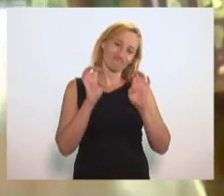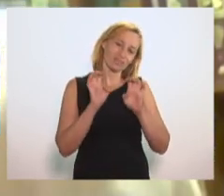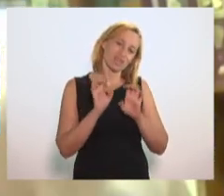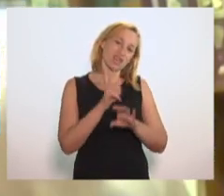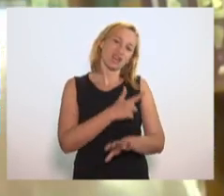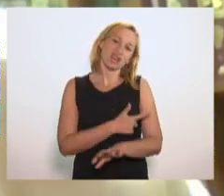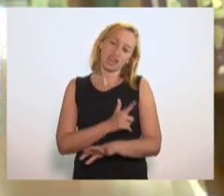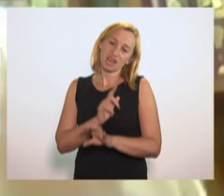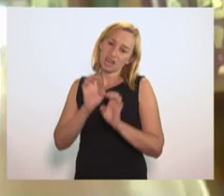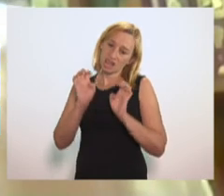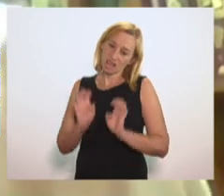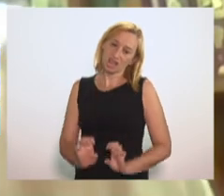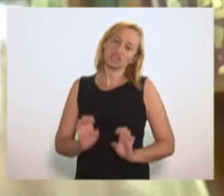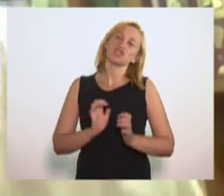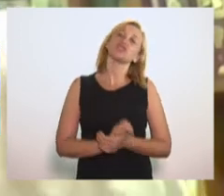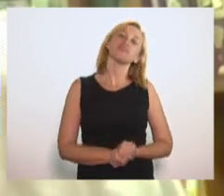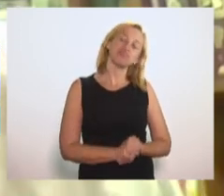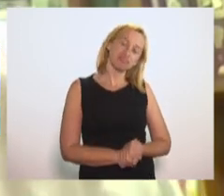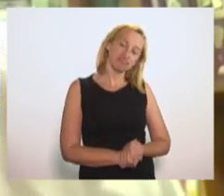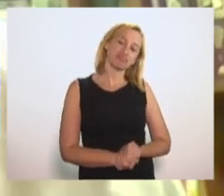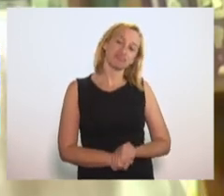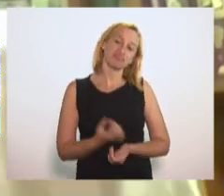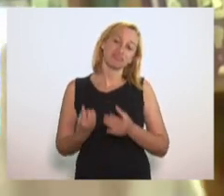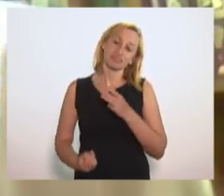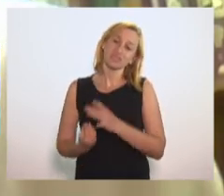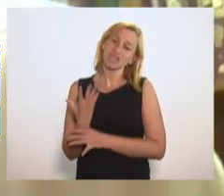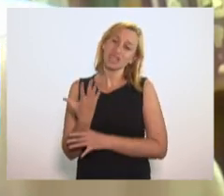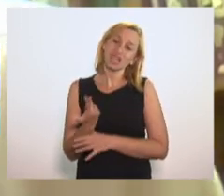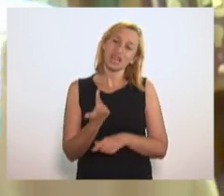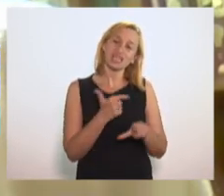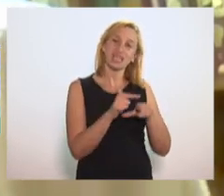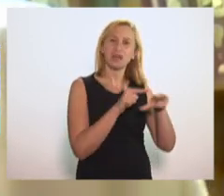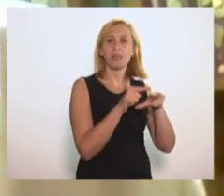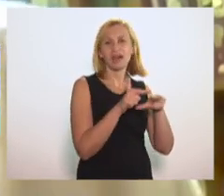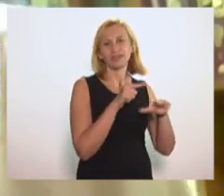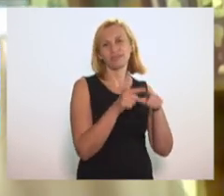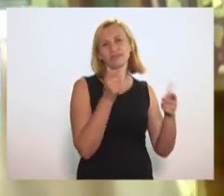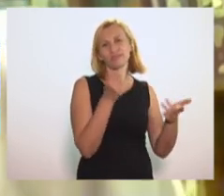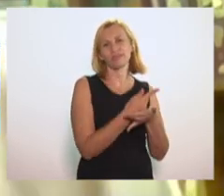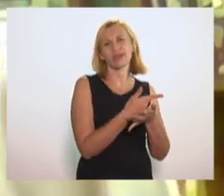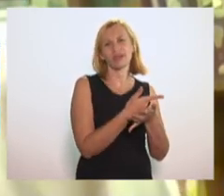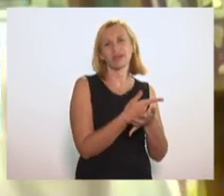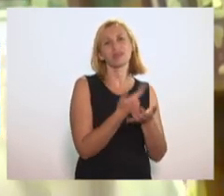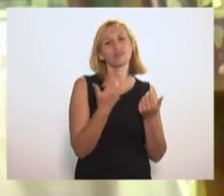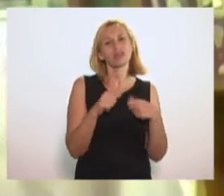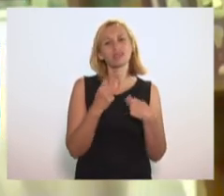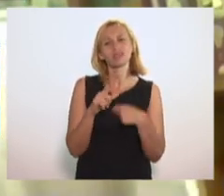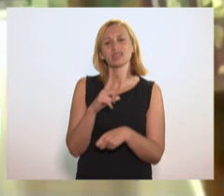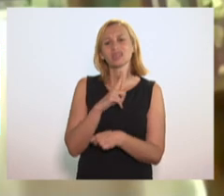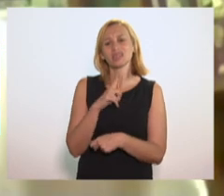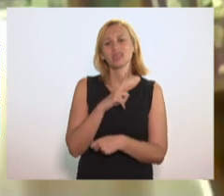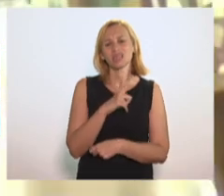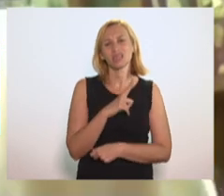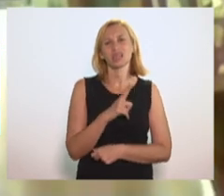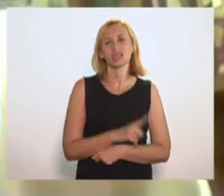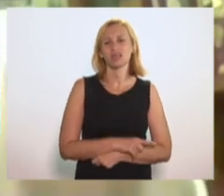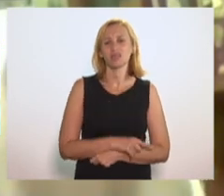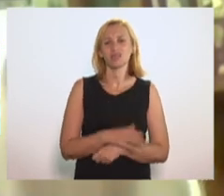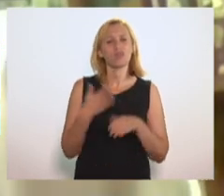nessa questão de criar cargos num momento como esse a gente tem que ter um norte